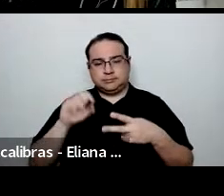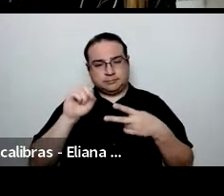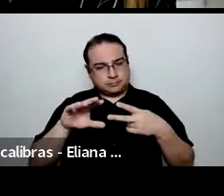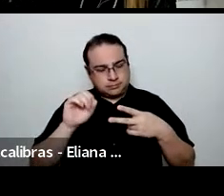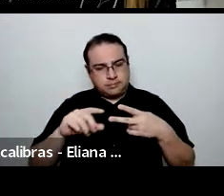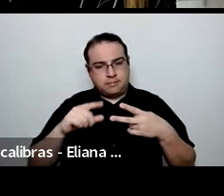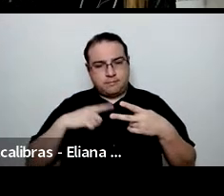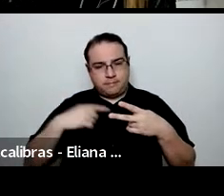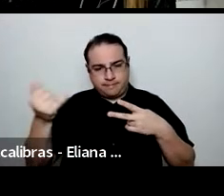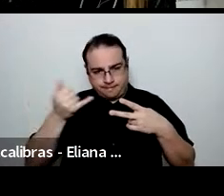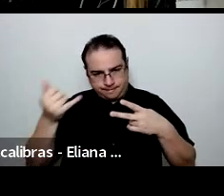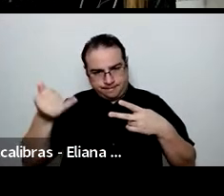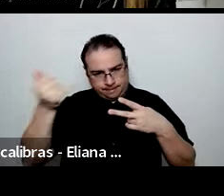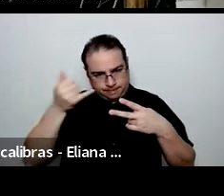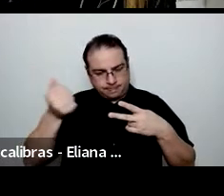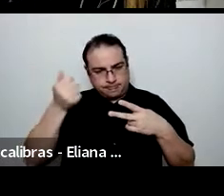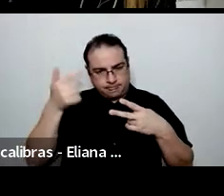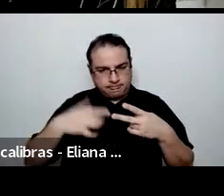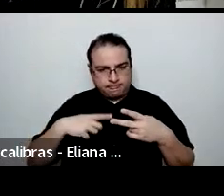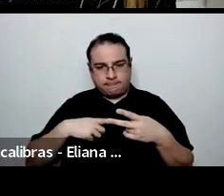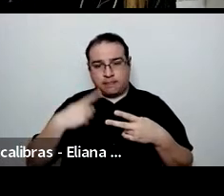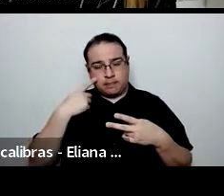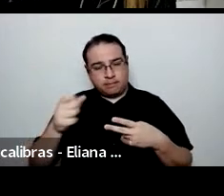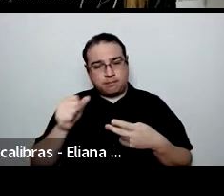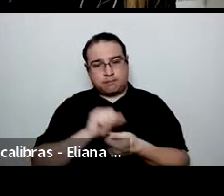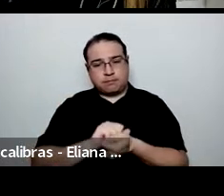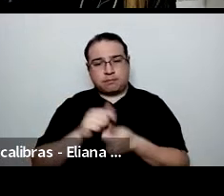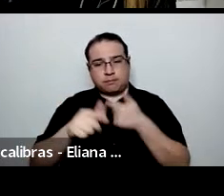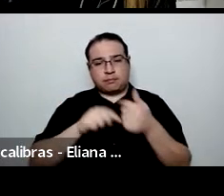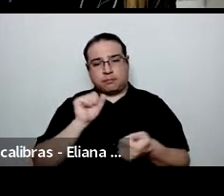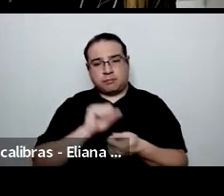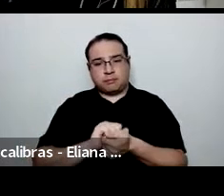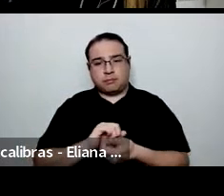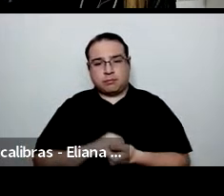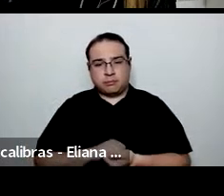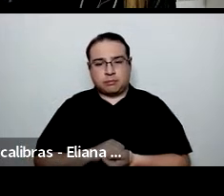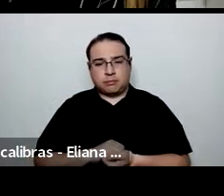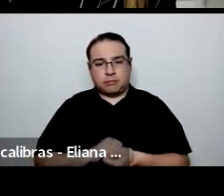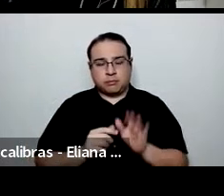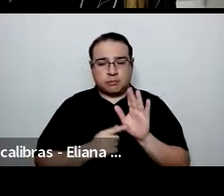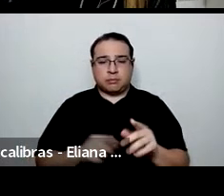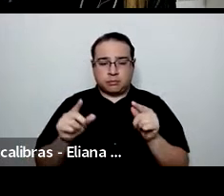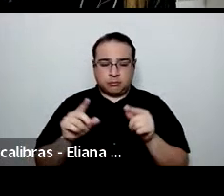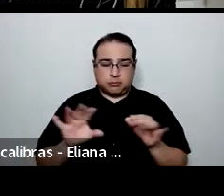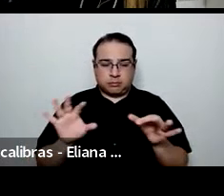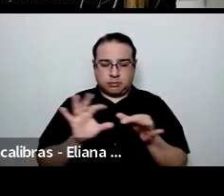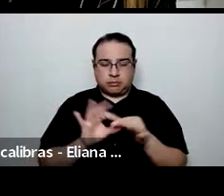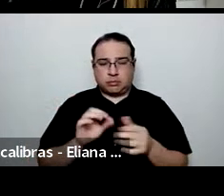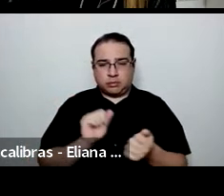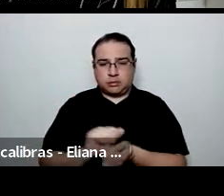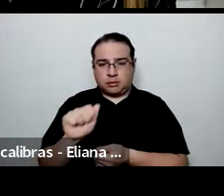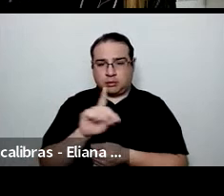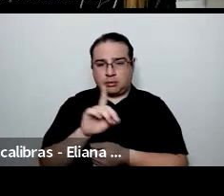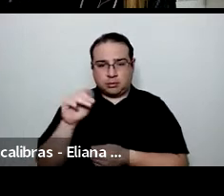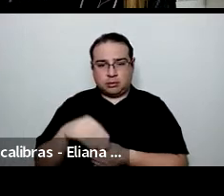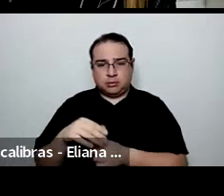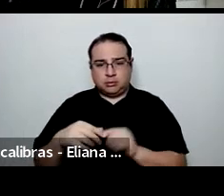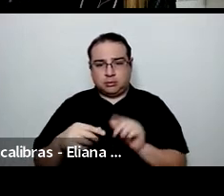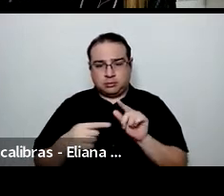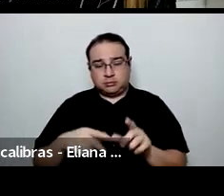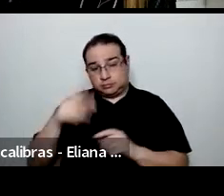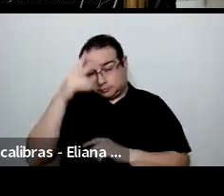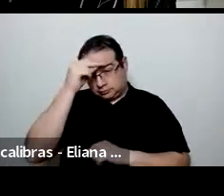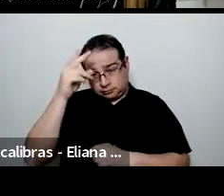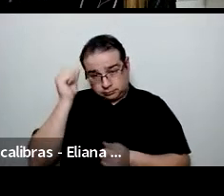que foram ouvido como Informante o que tinha interesse na São O que eram há veiculadas administração a